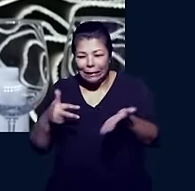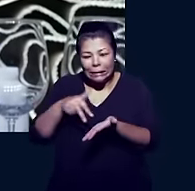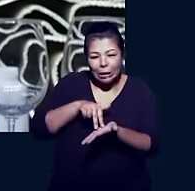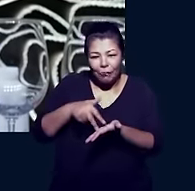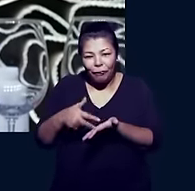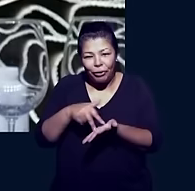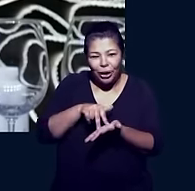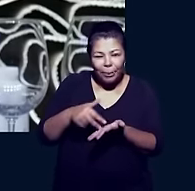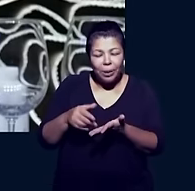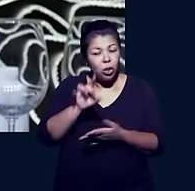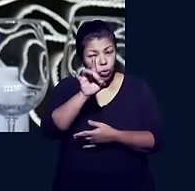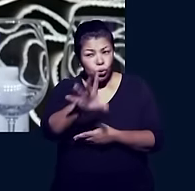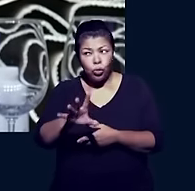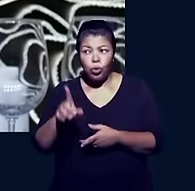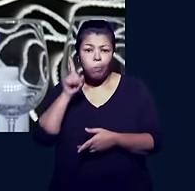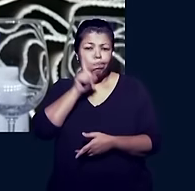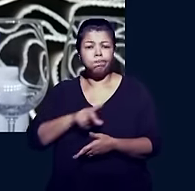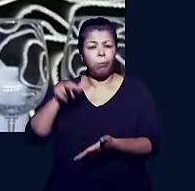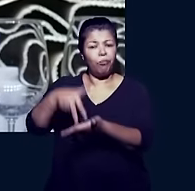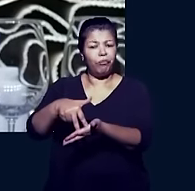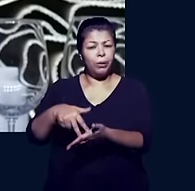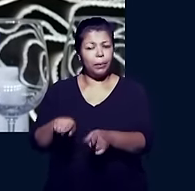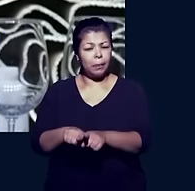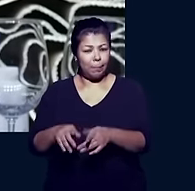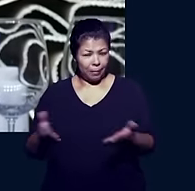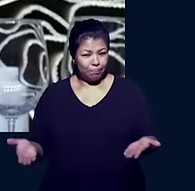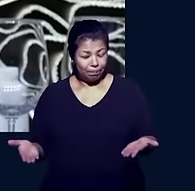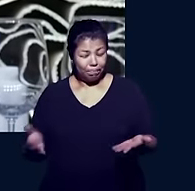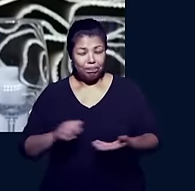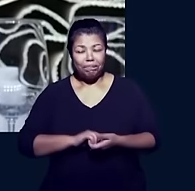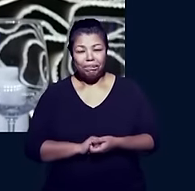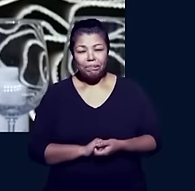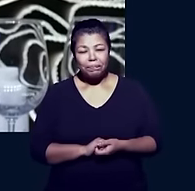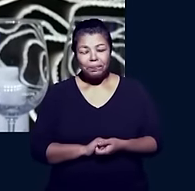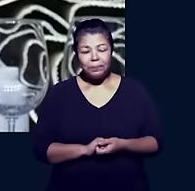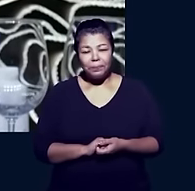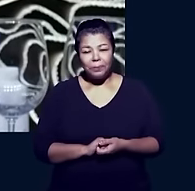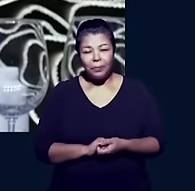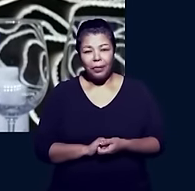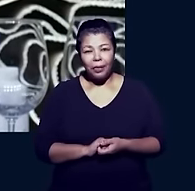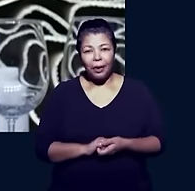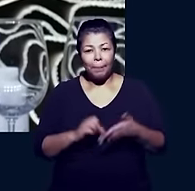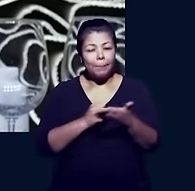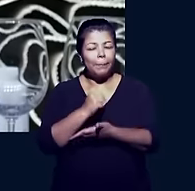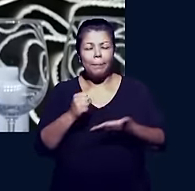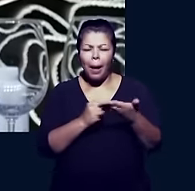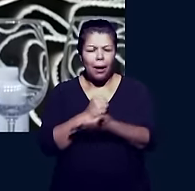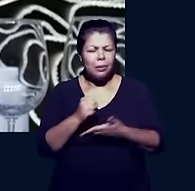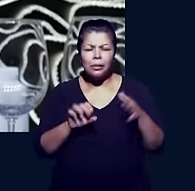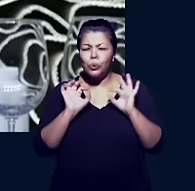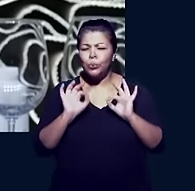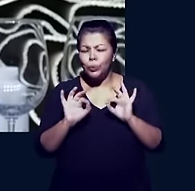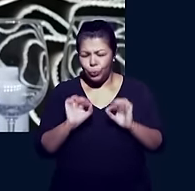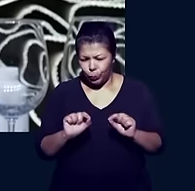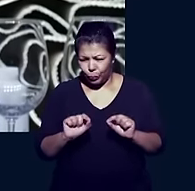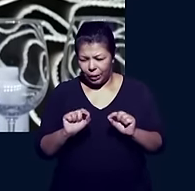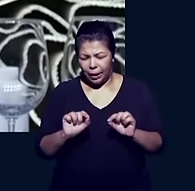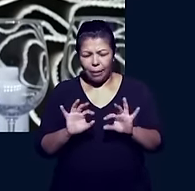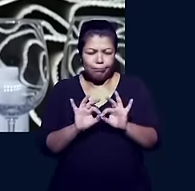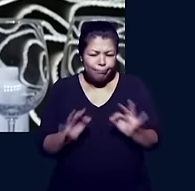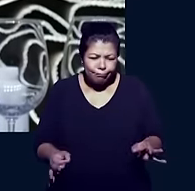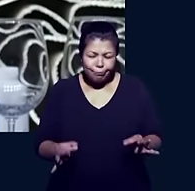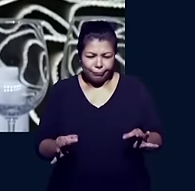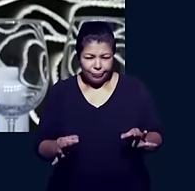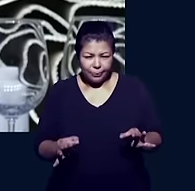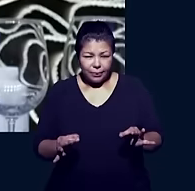semana passada na nossa leitura e olhando a implicação pra frente né é que basicamente o mercado tá indo pela terceira vez em 12 meses